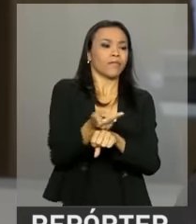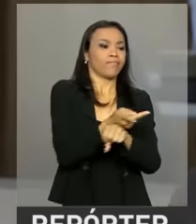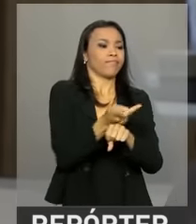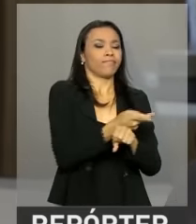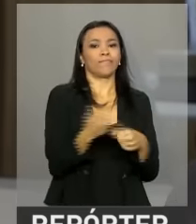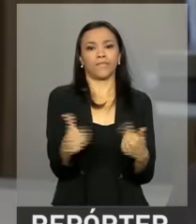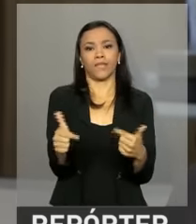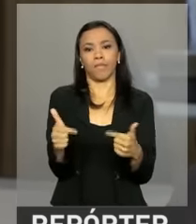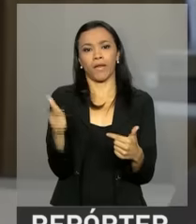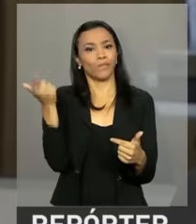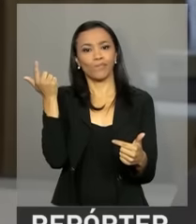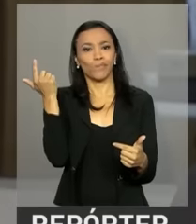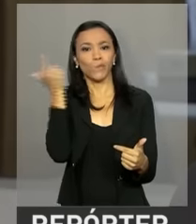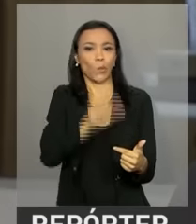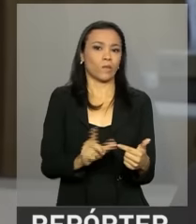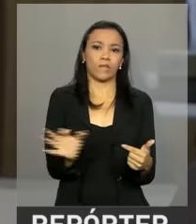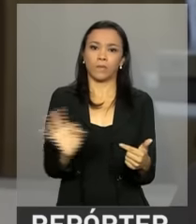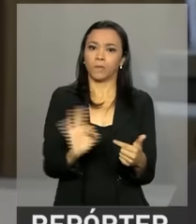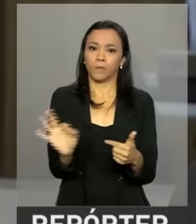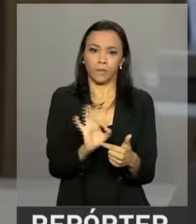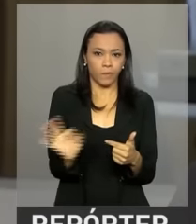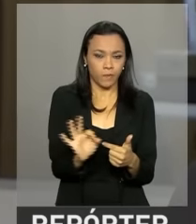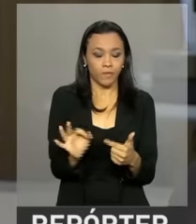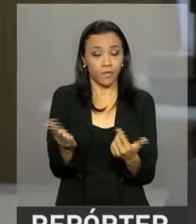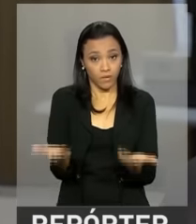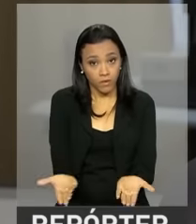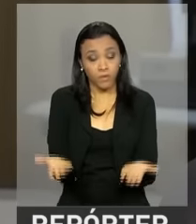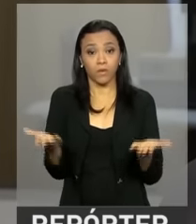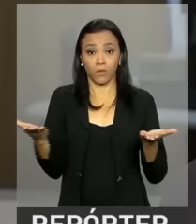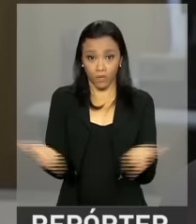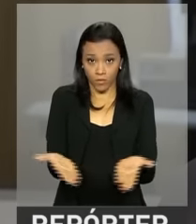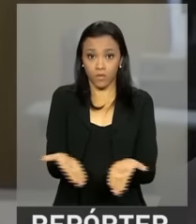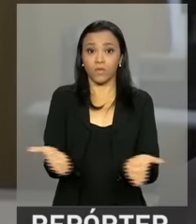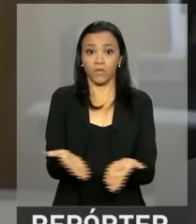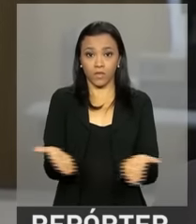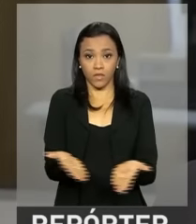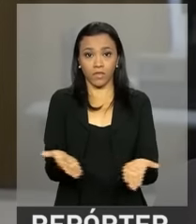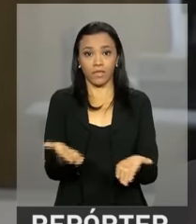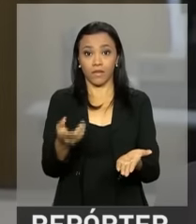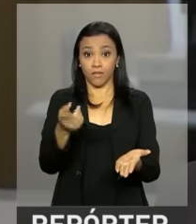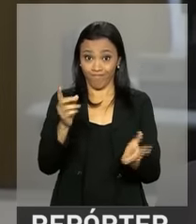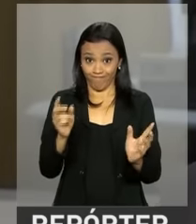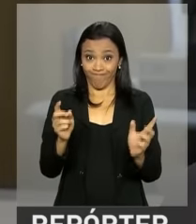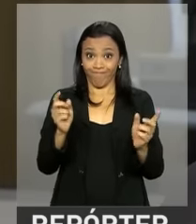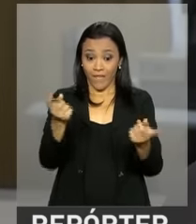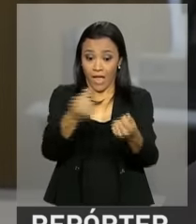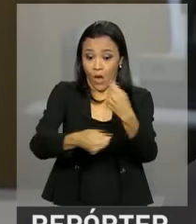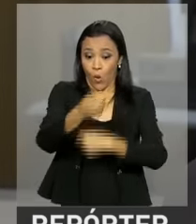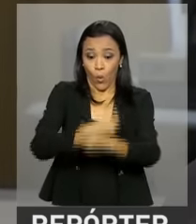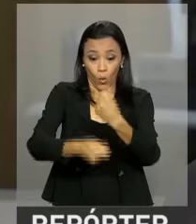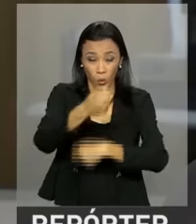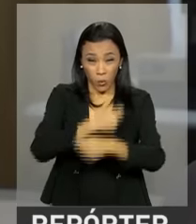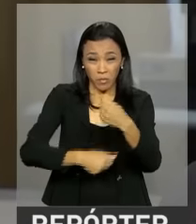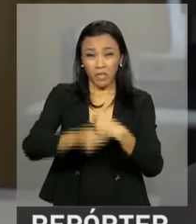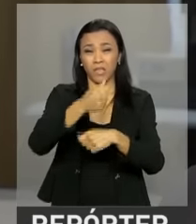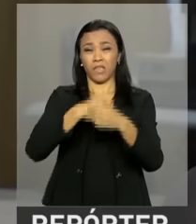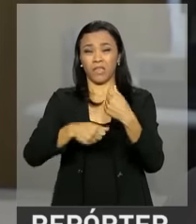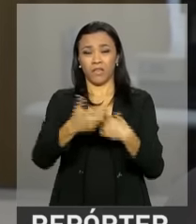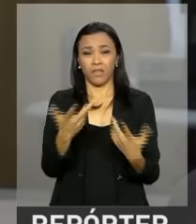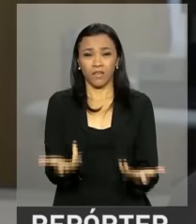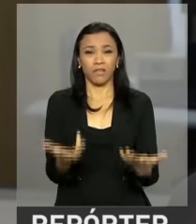trabalho e não encontro ah hoje a a economia apesar da conjuntura de